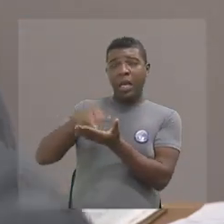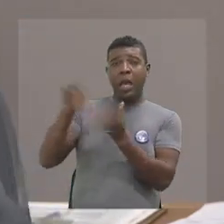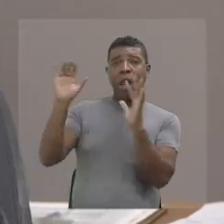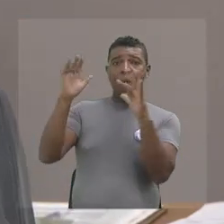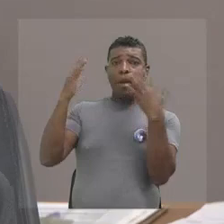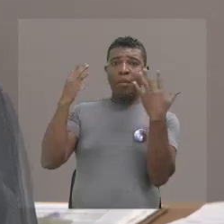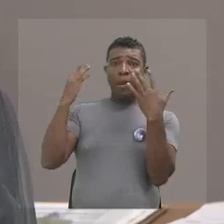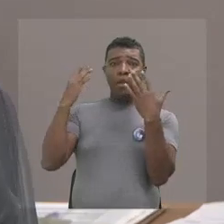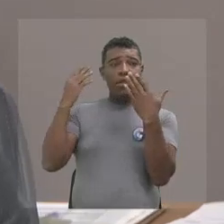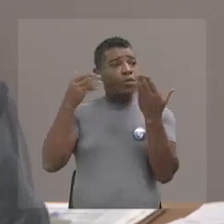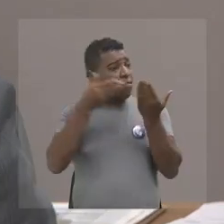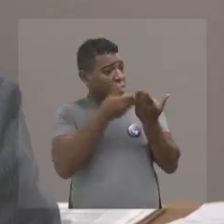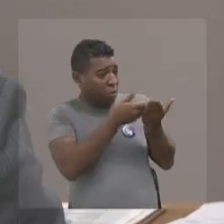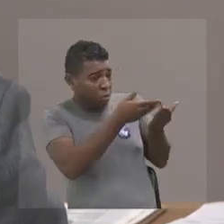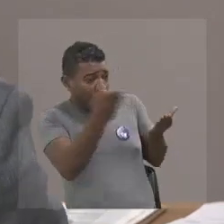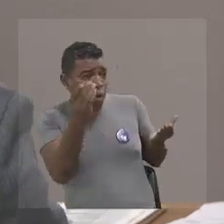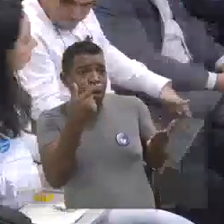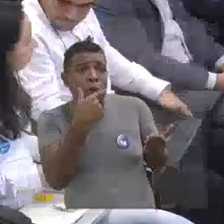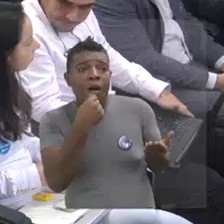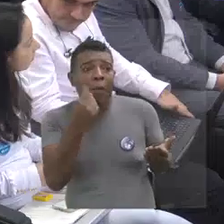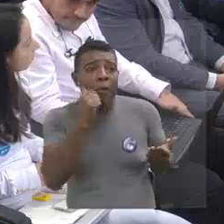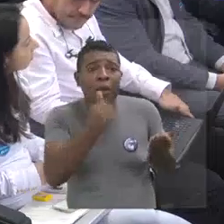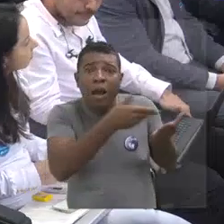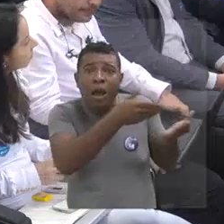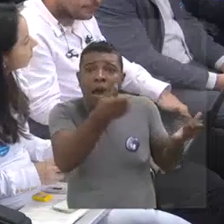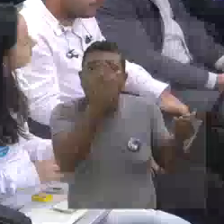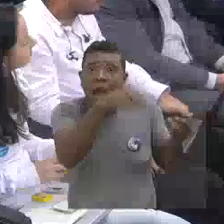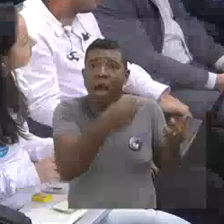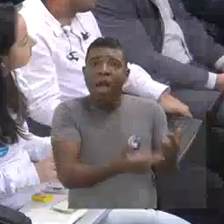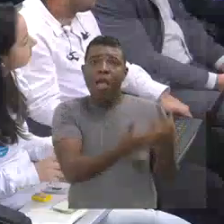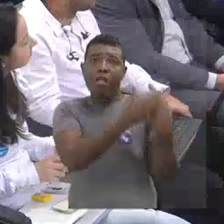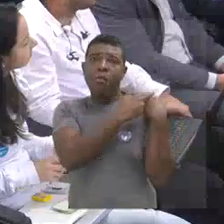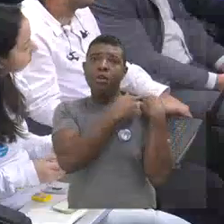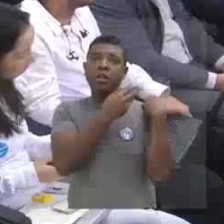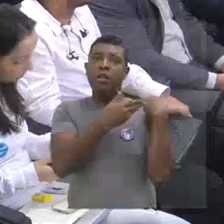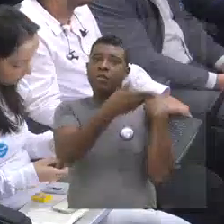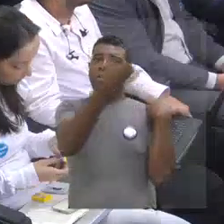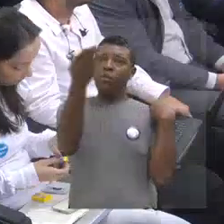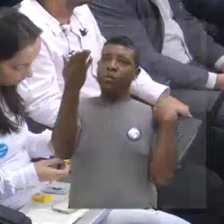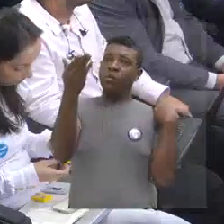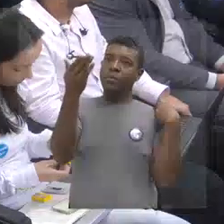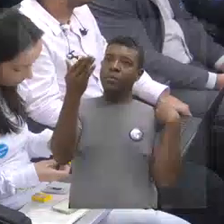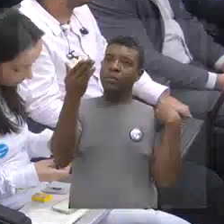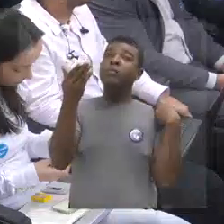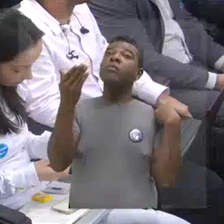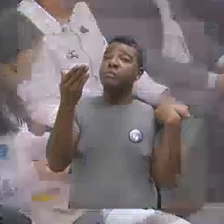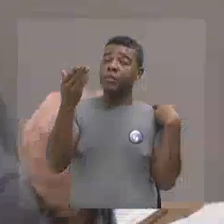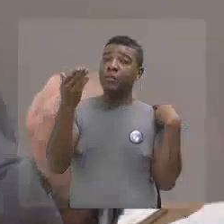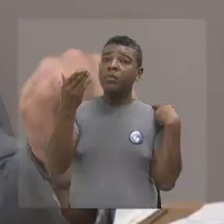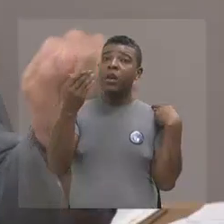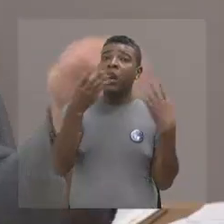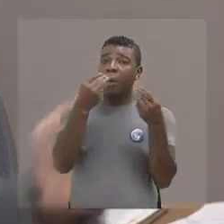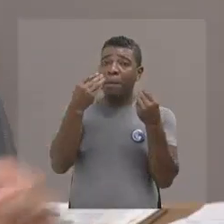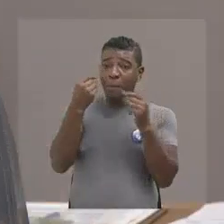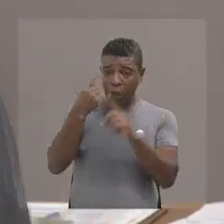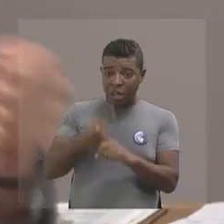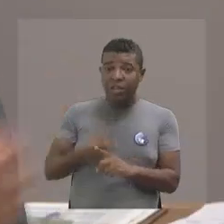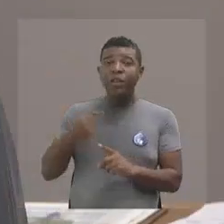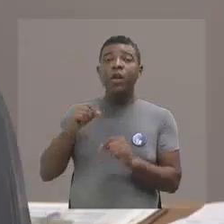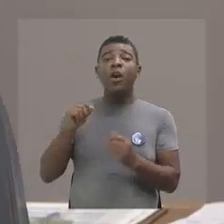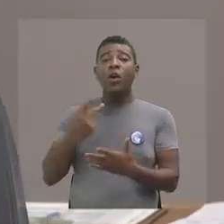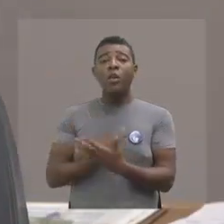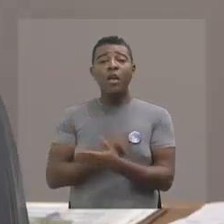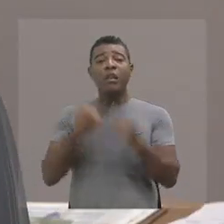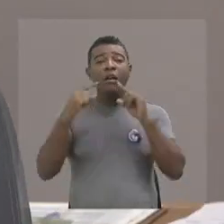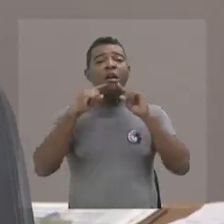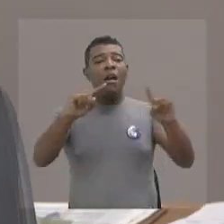mulheres são responsáveis por isso são criticados muitas às vezes estão na sua mão na